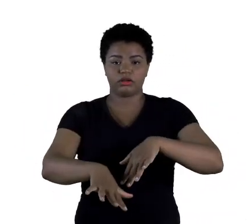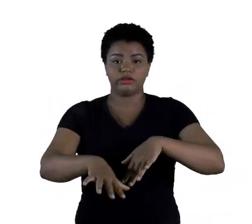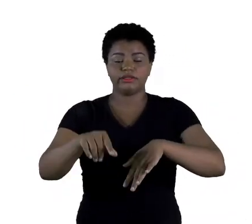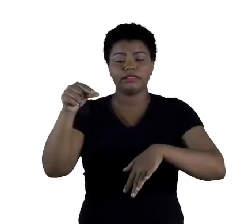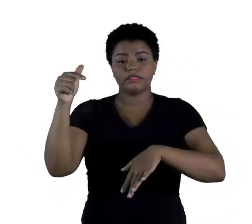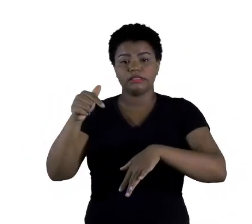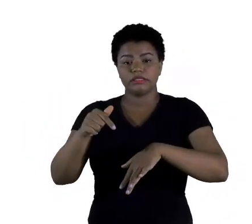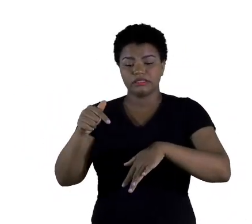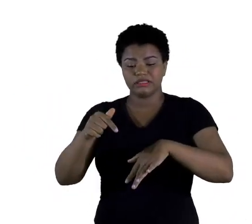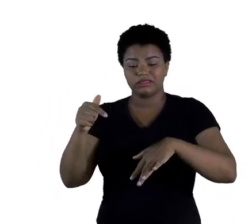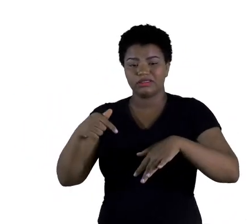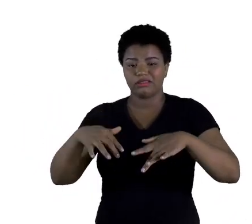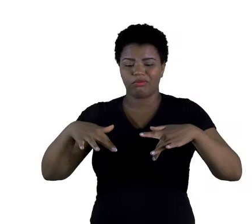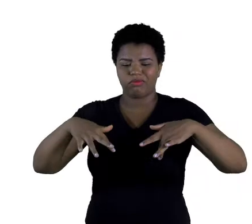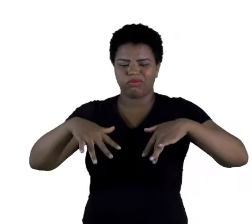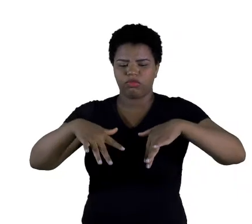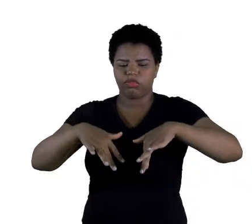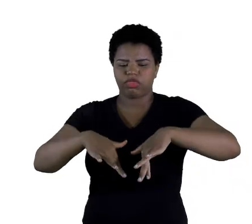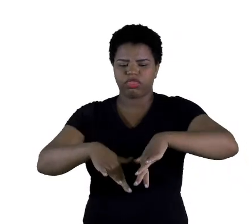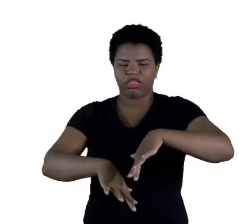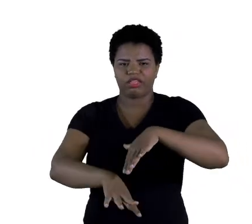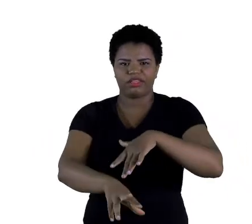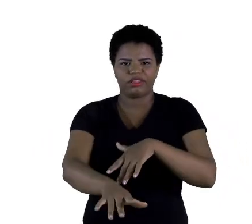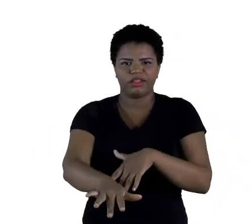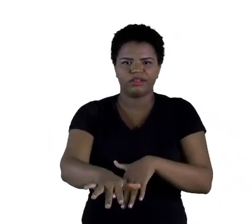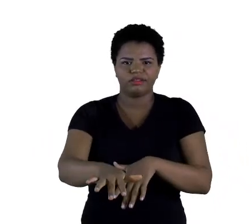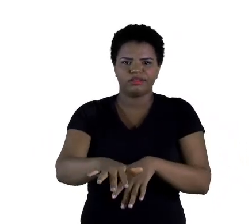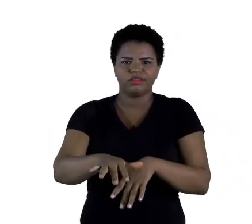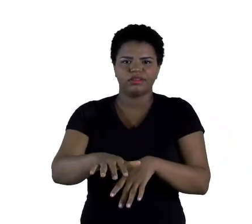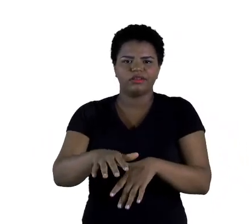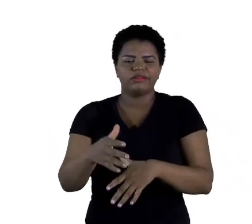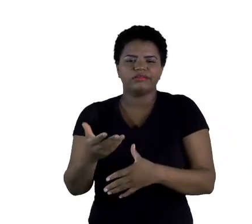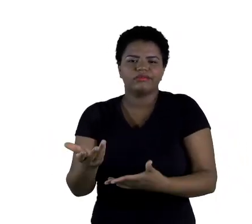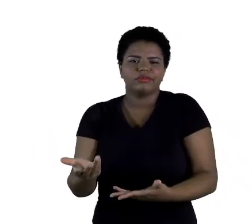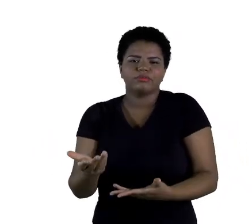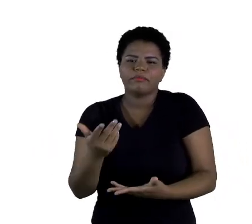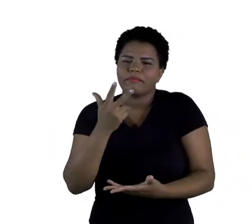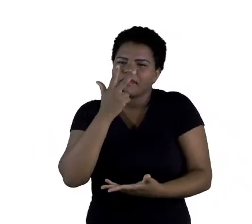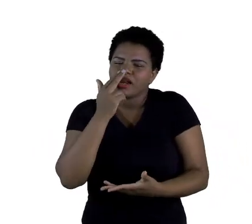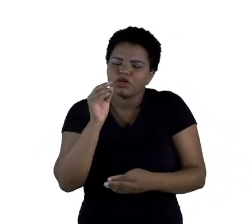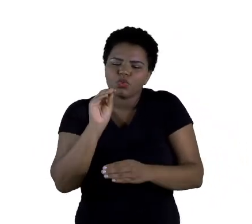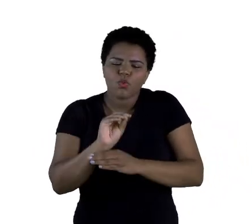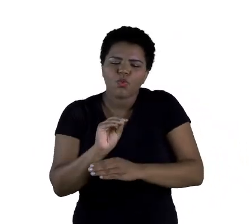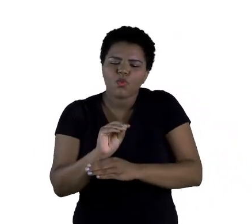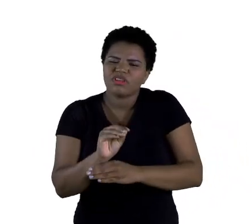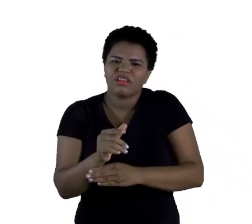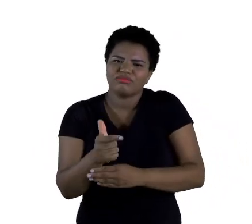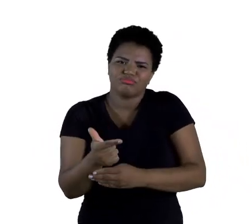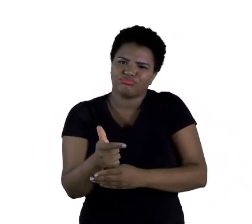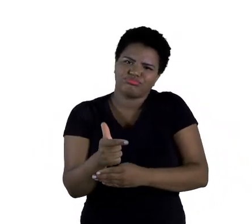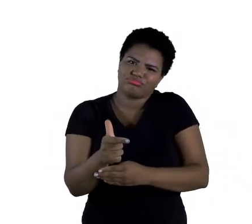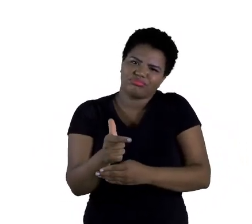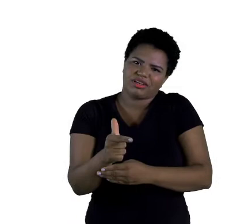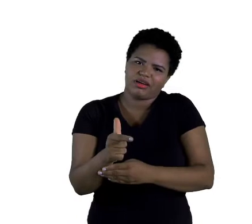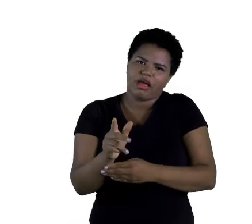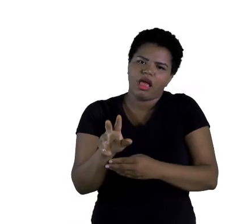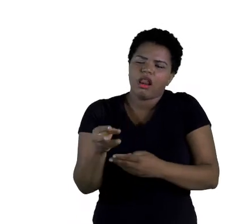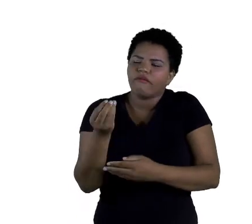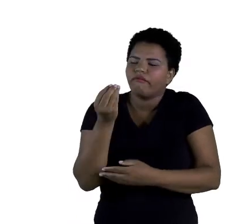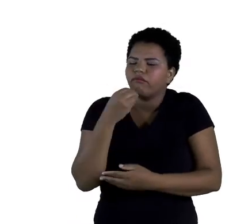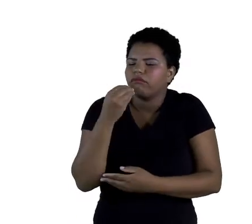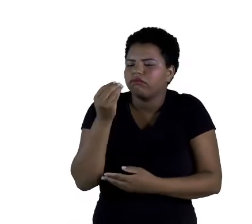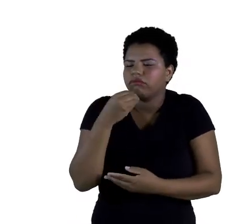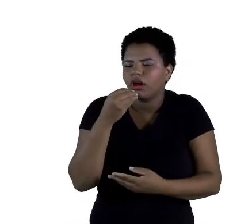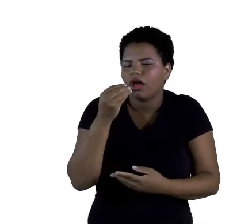totalmente degradado, né? Ele está maltratado, como se diz. E aí ele fica o quê? Vulnerável. A